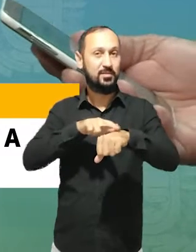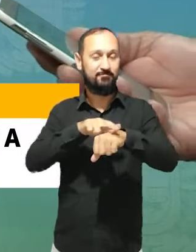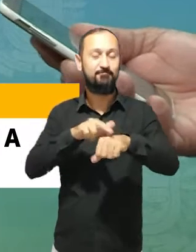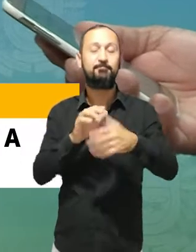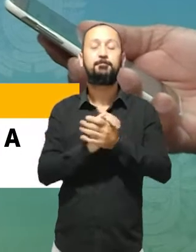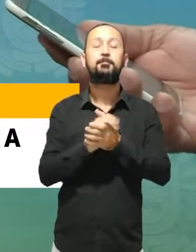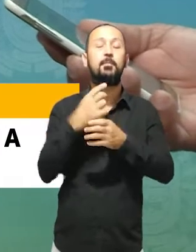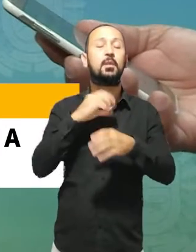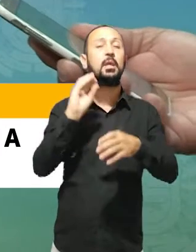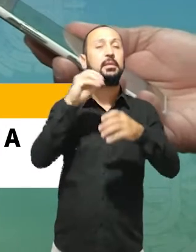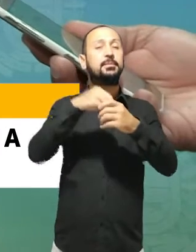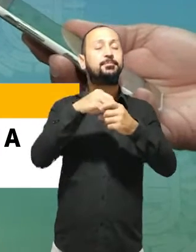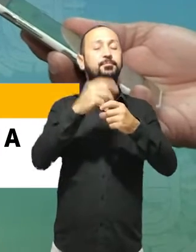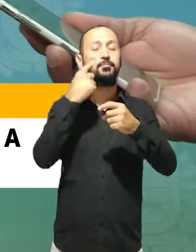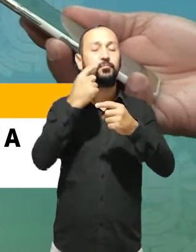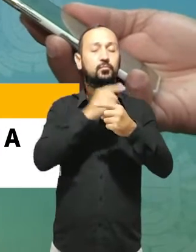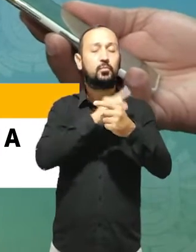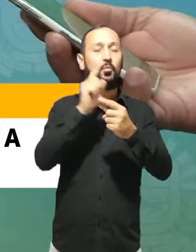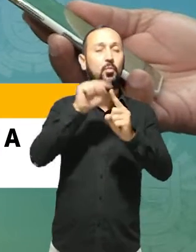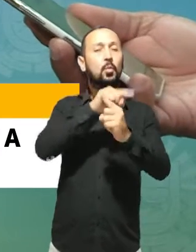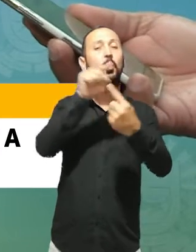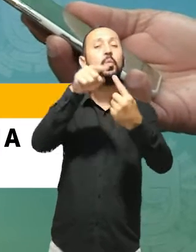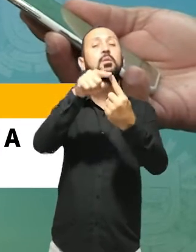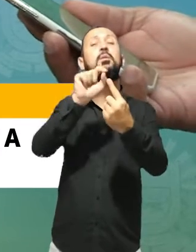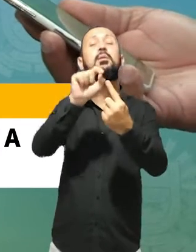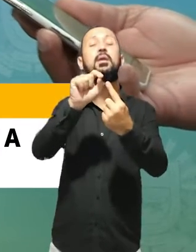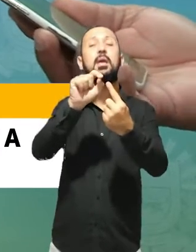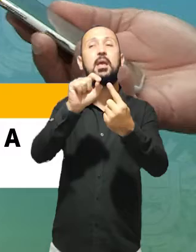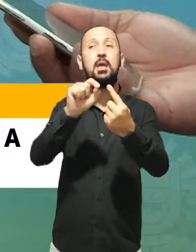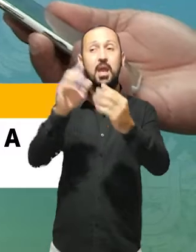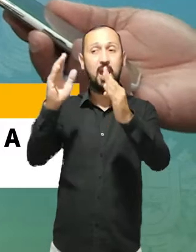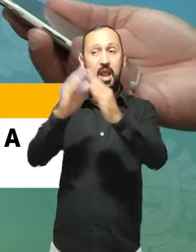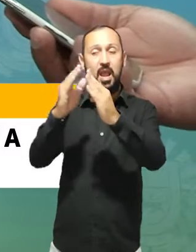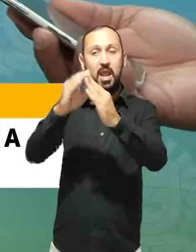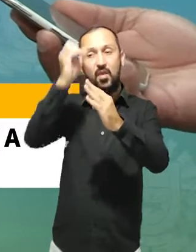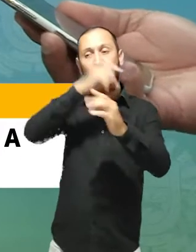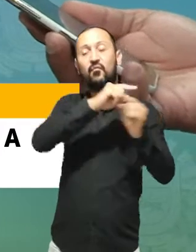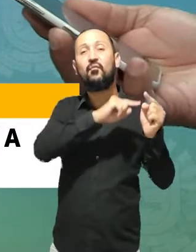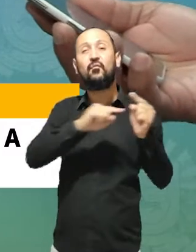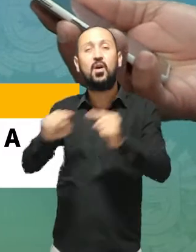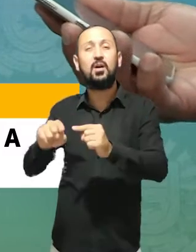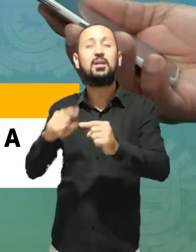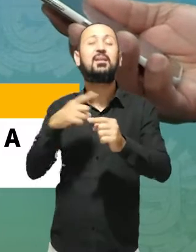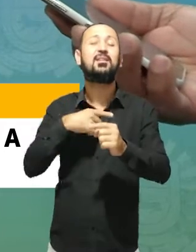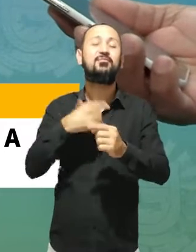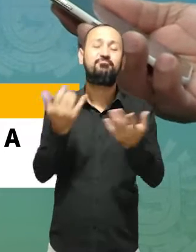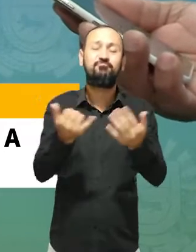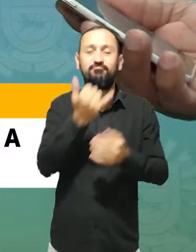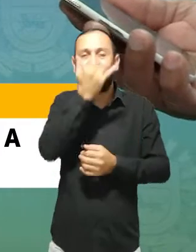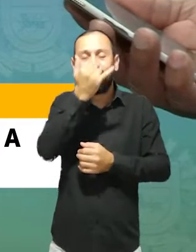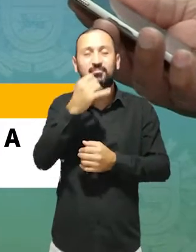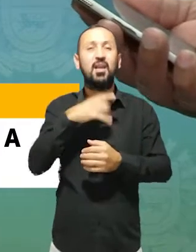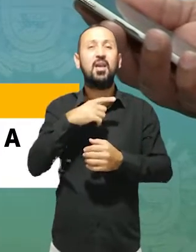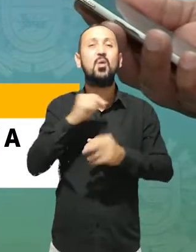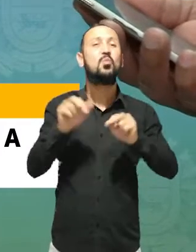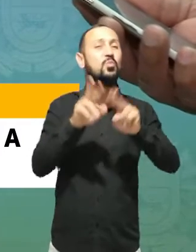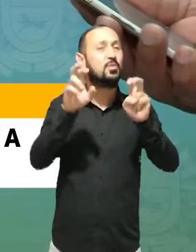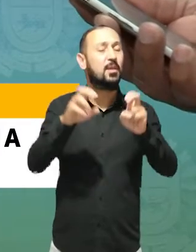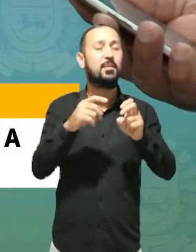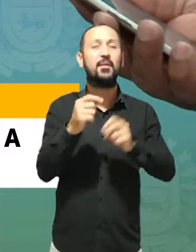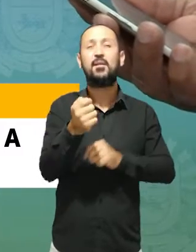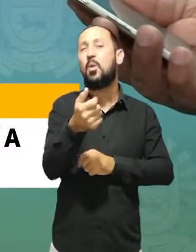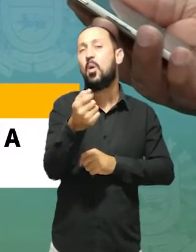de estado de políticas públicas para as mulheres têm entre os seus eixos principais de atuação o enfrentamento à violência doméstica e familiar contra mulheres que